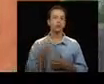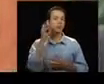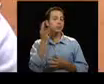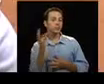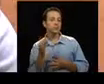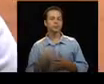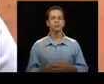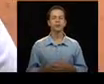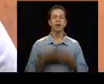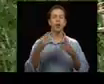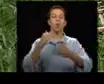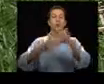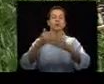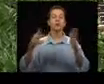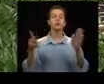ó.